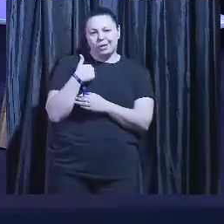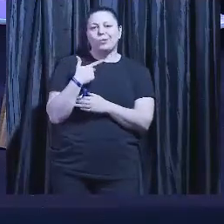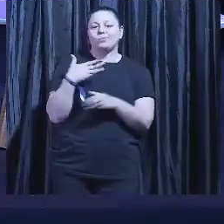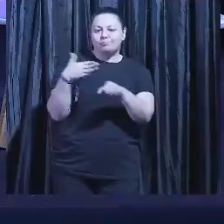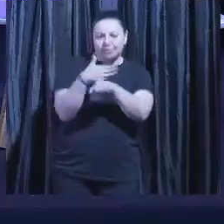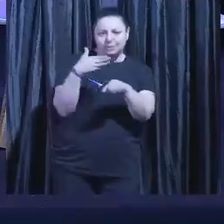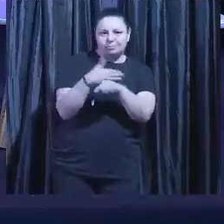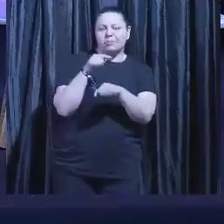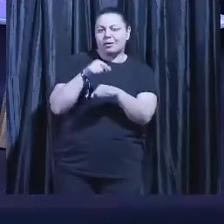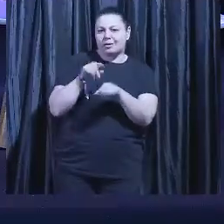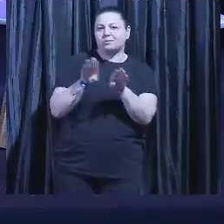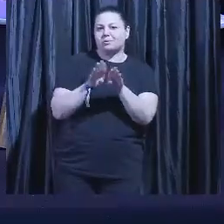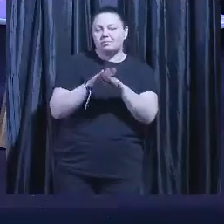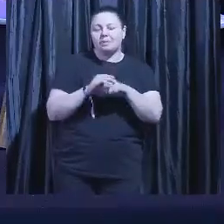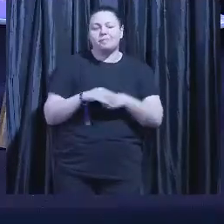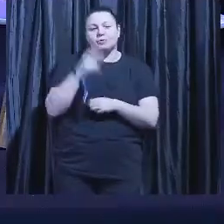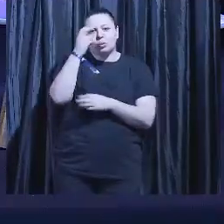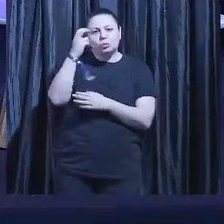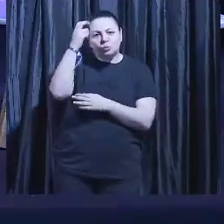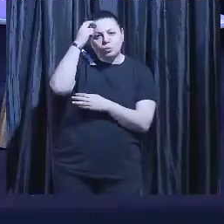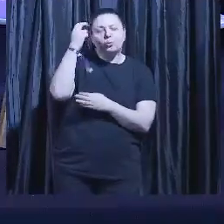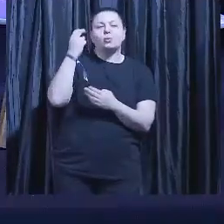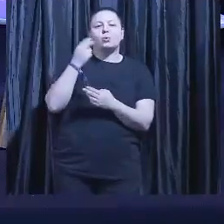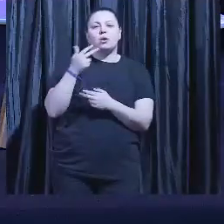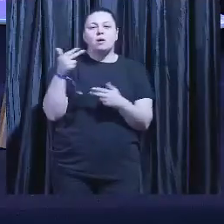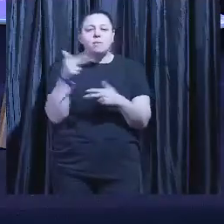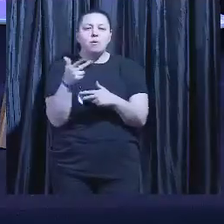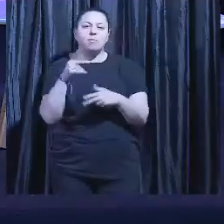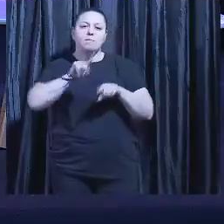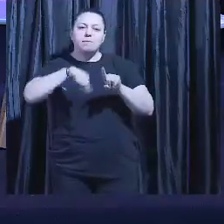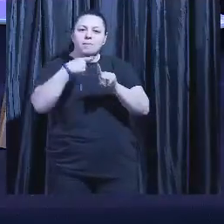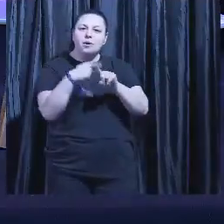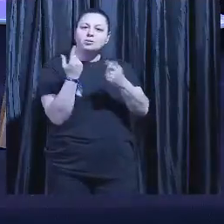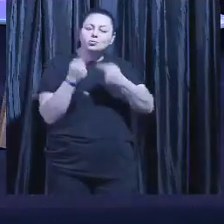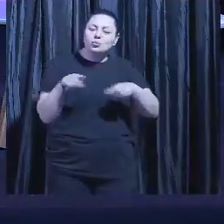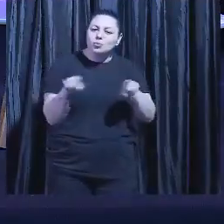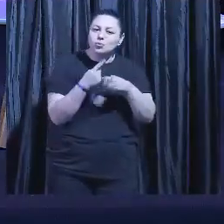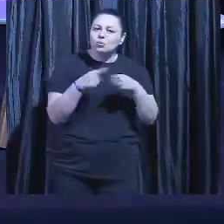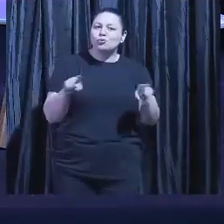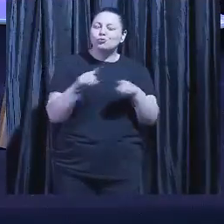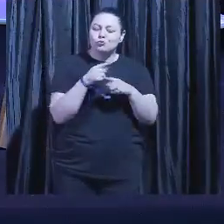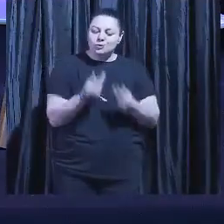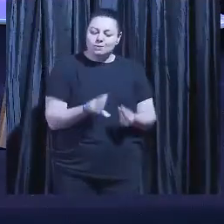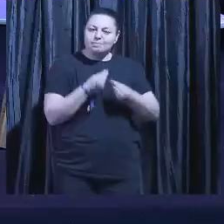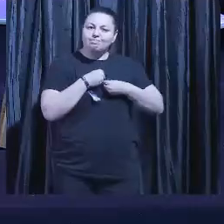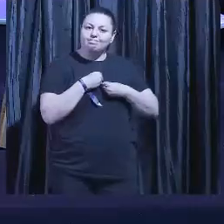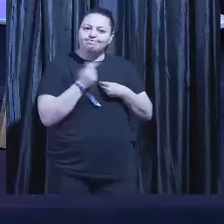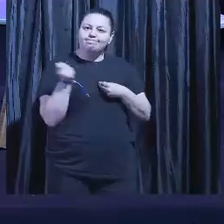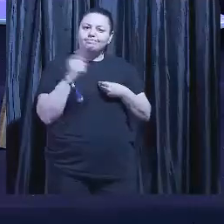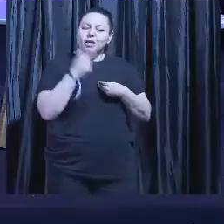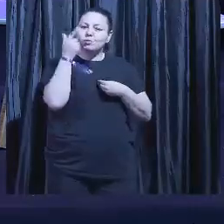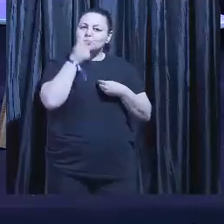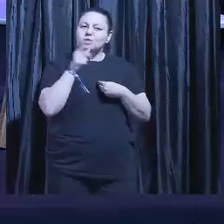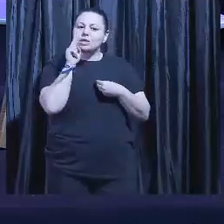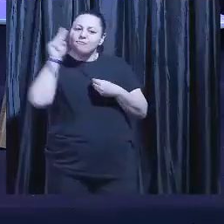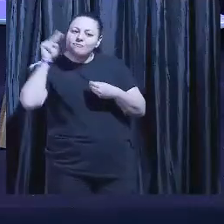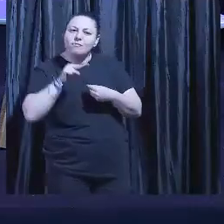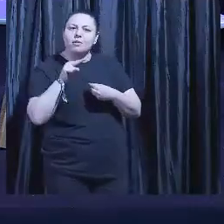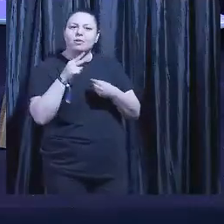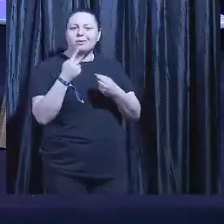estatística. A cultura hip-hop e a música foi o lugar que possibilitou para eu olhar para além dessa realidade dada a dor imposta,